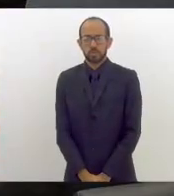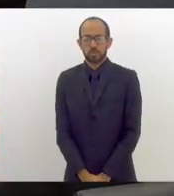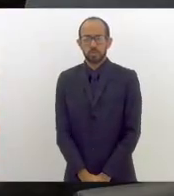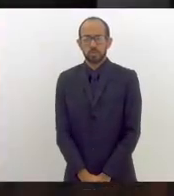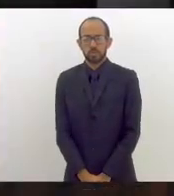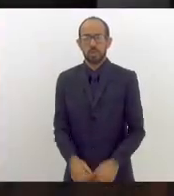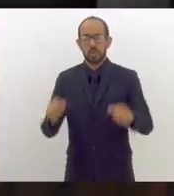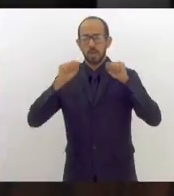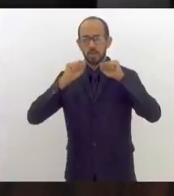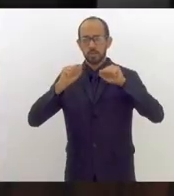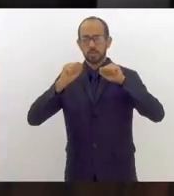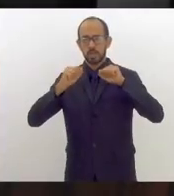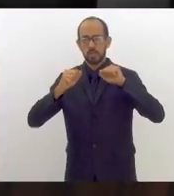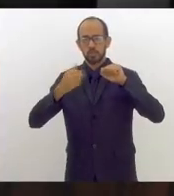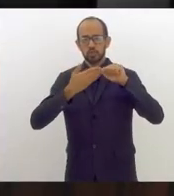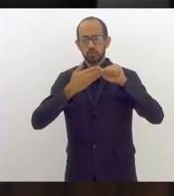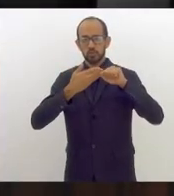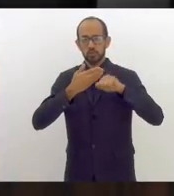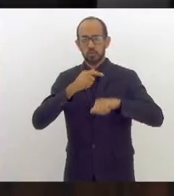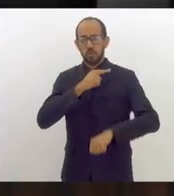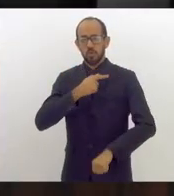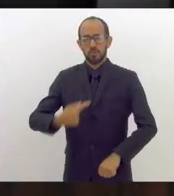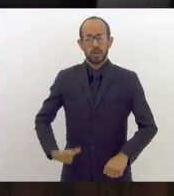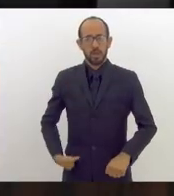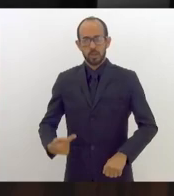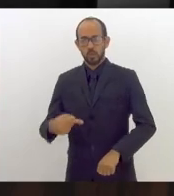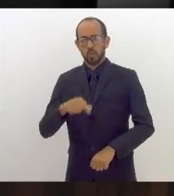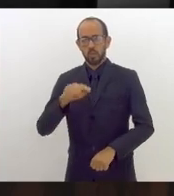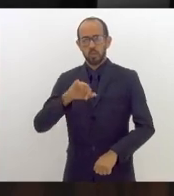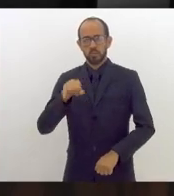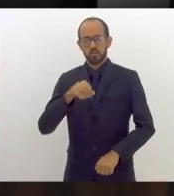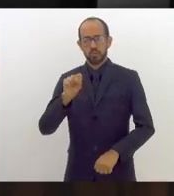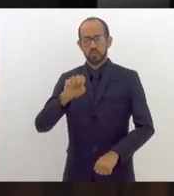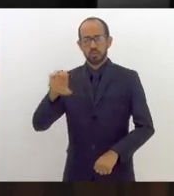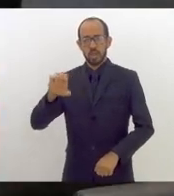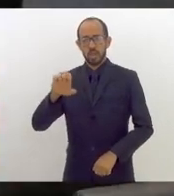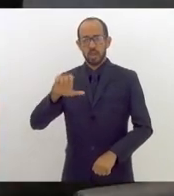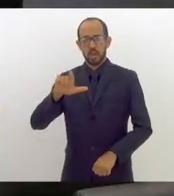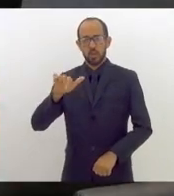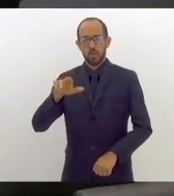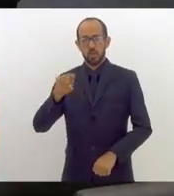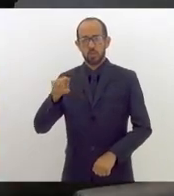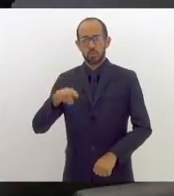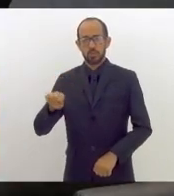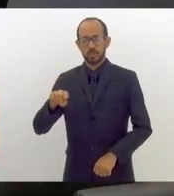assistente do governador Casa Civil do estado do Rio de Janeiro José Luiz de Souza